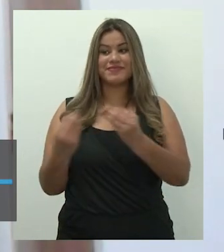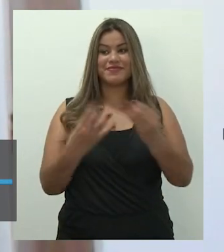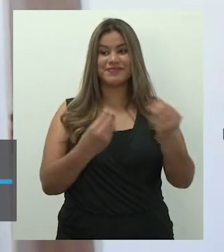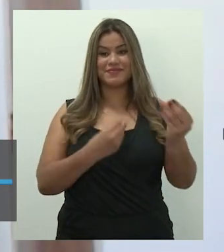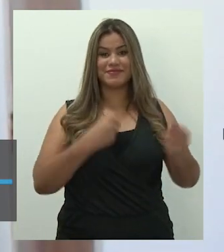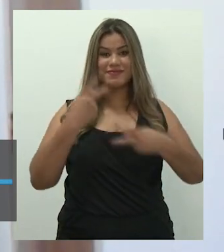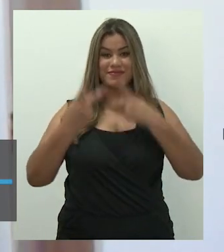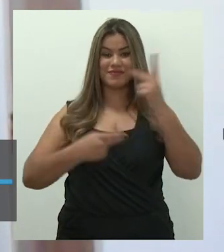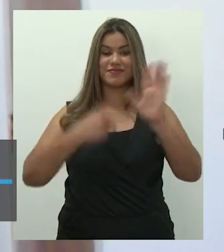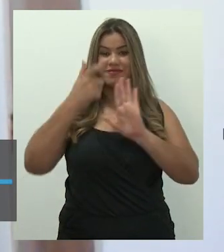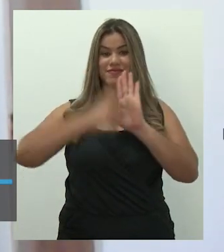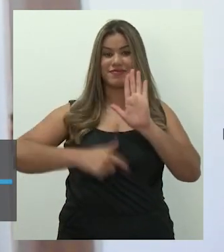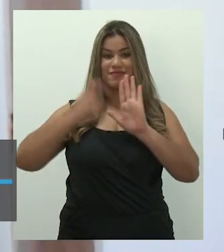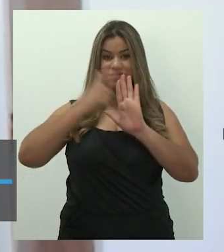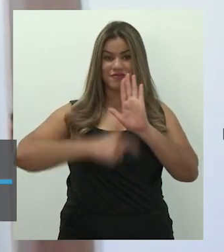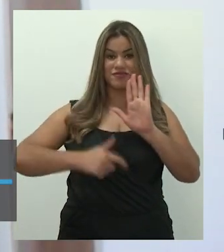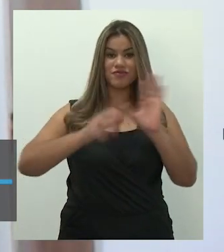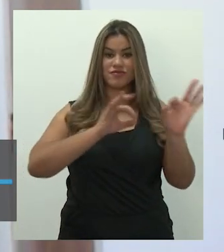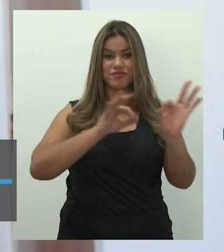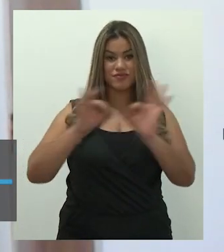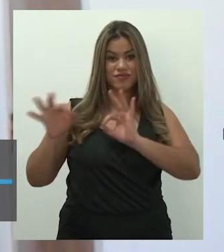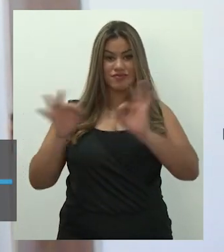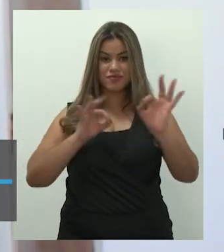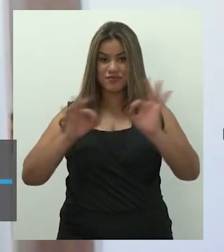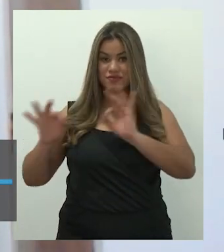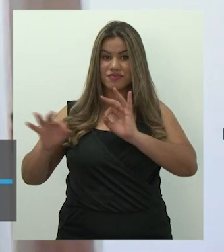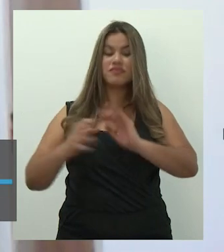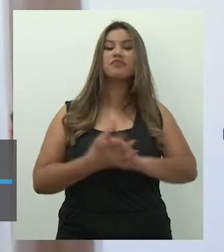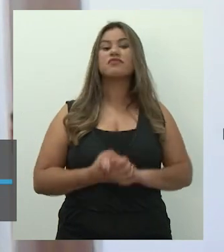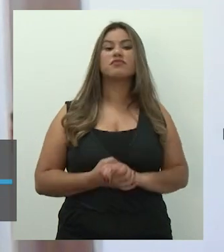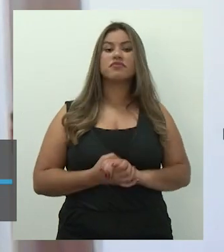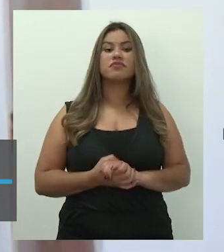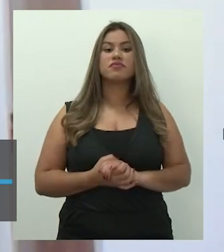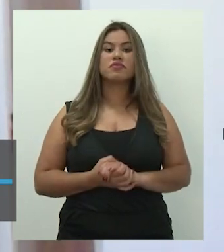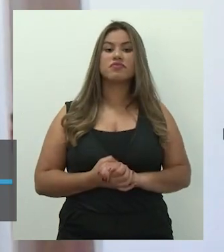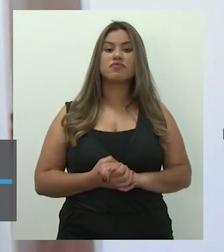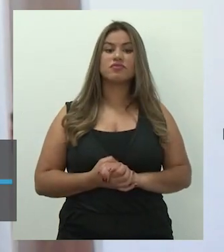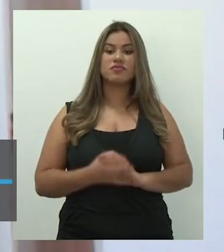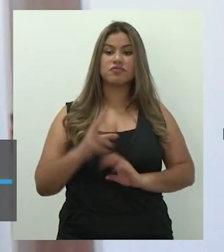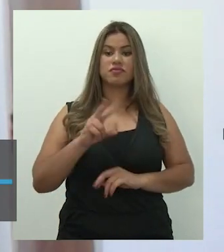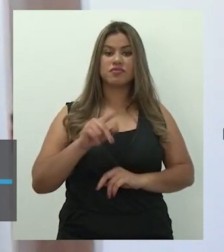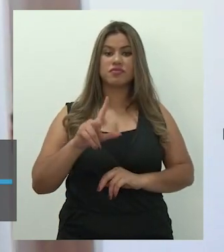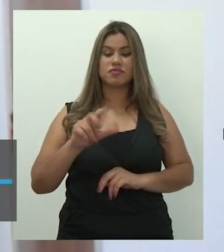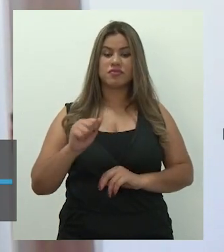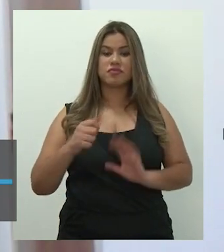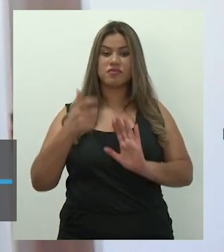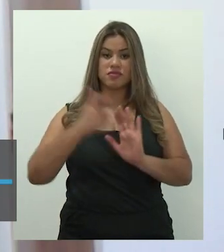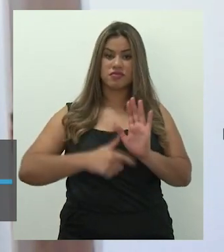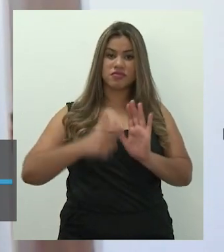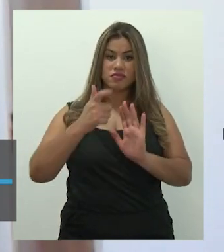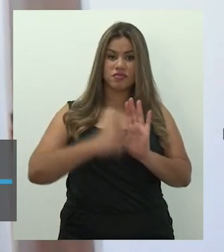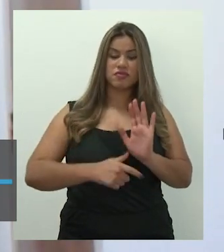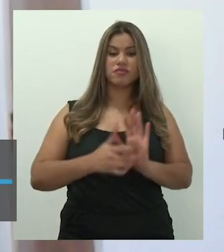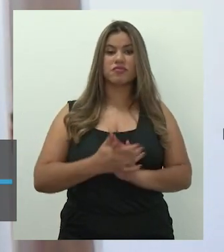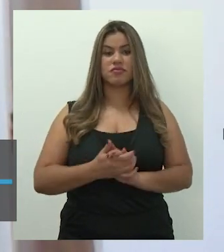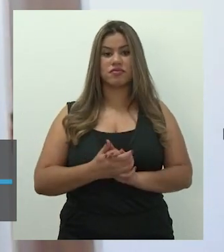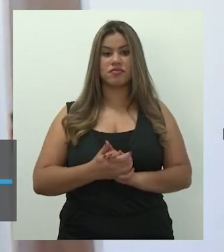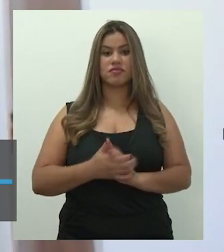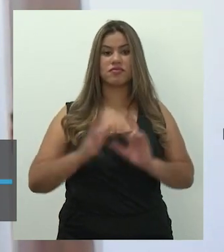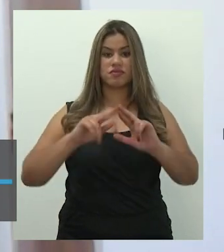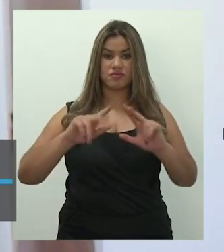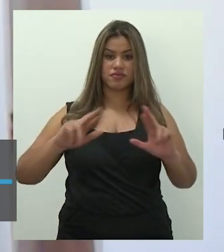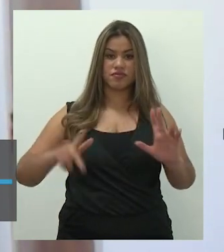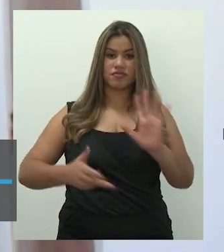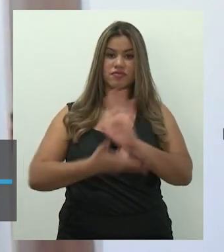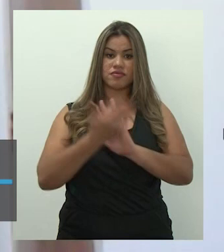sobre padrões, regularidades. Professora Vera falou sobre padrões da sua forma, professora Lígia, sequência de